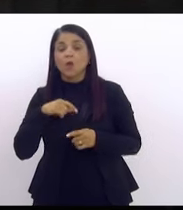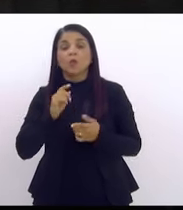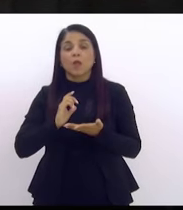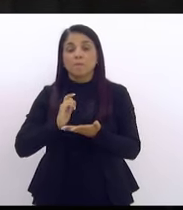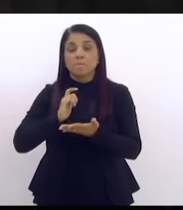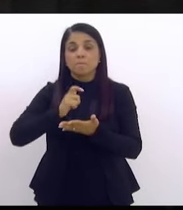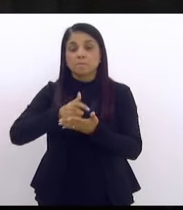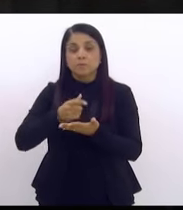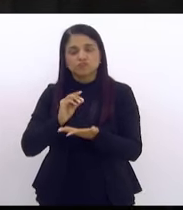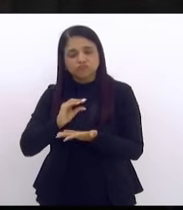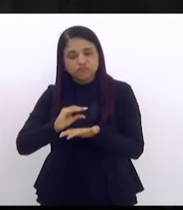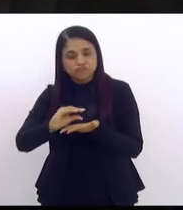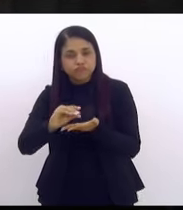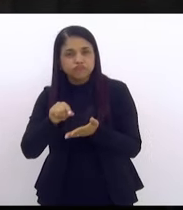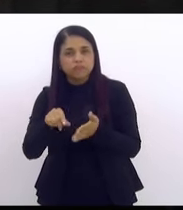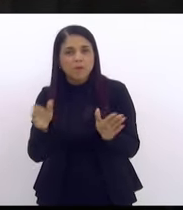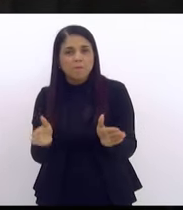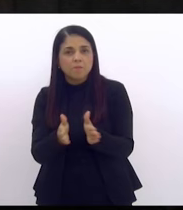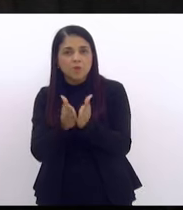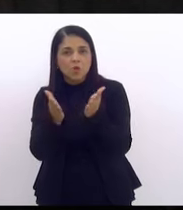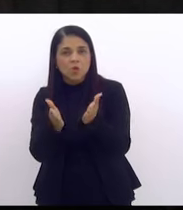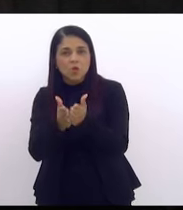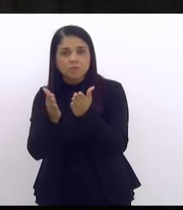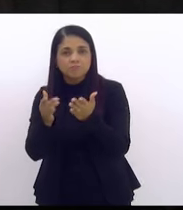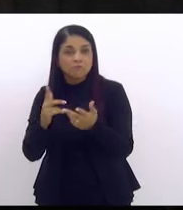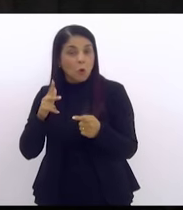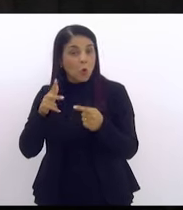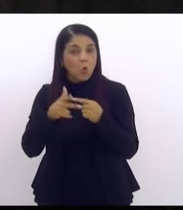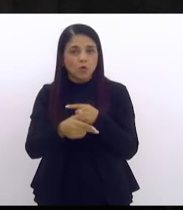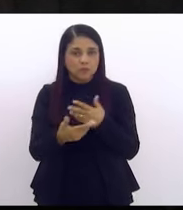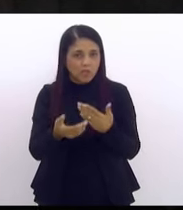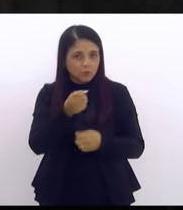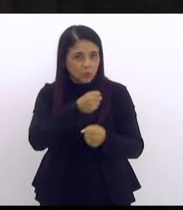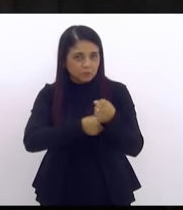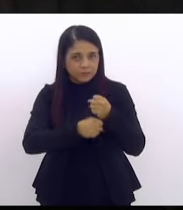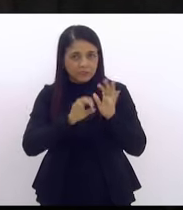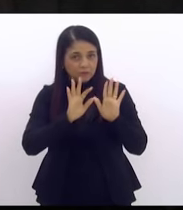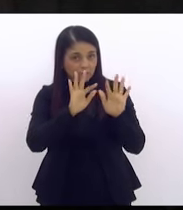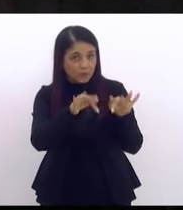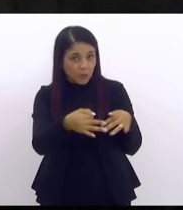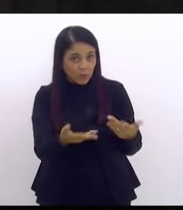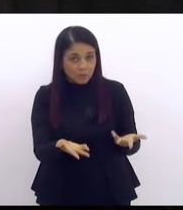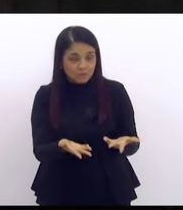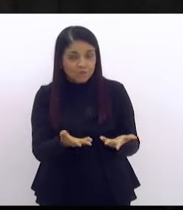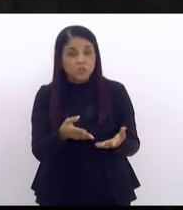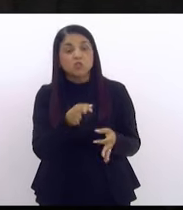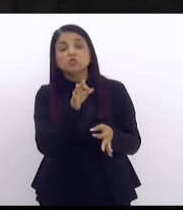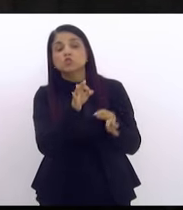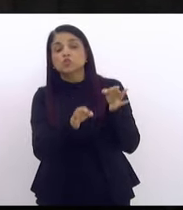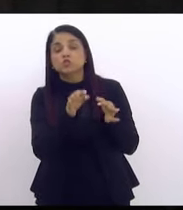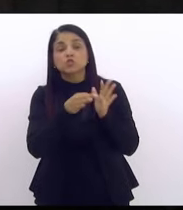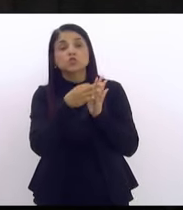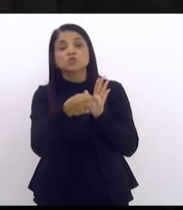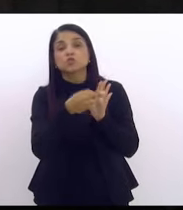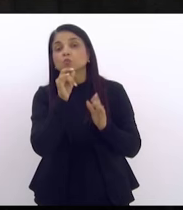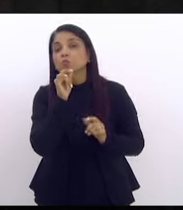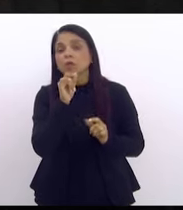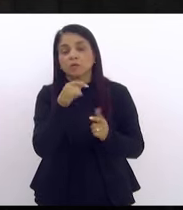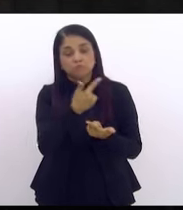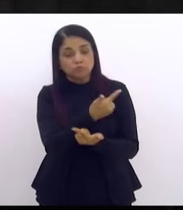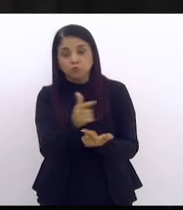necessitados, pouquinho, mas era. Foi cortado. E qual é a justificativa? Não temos mais